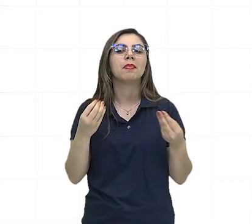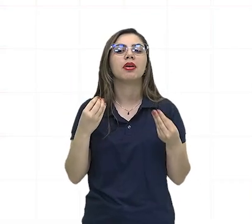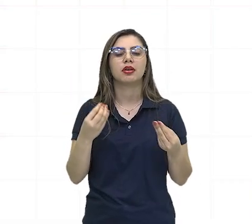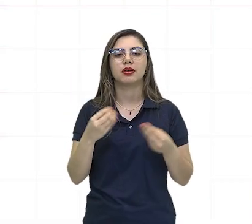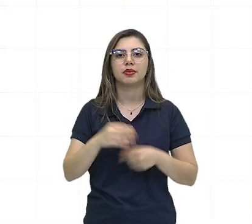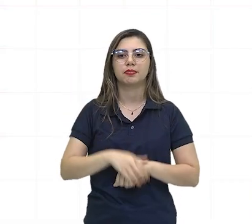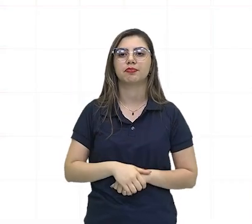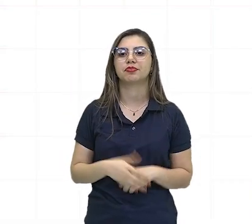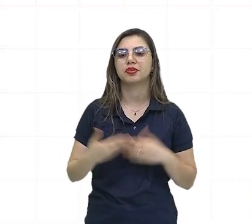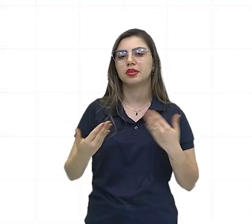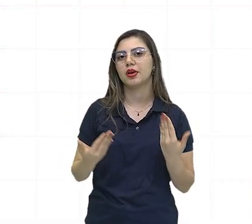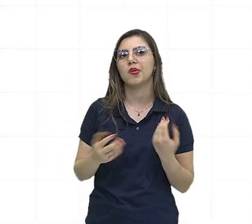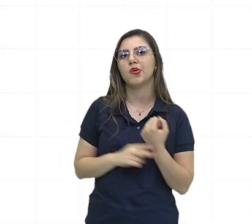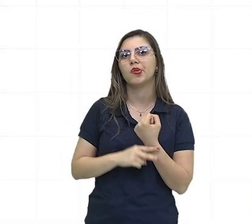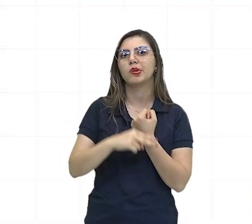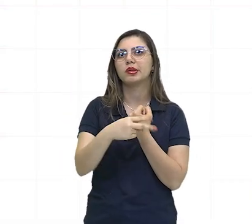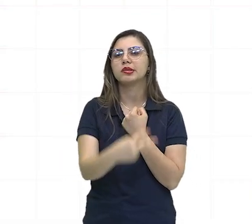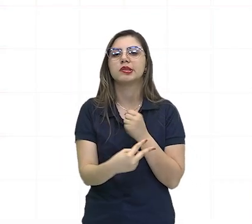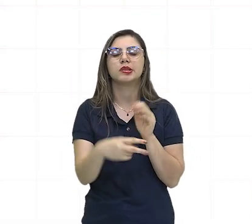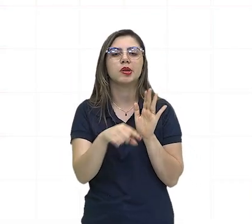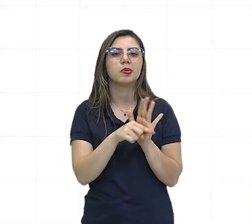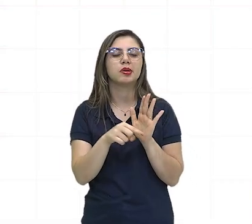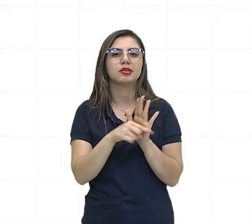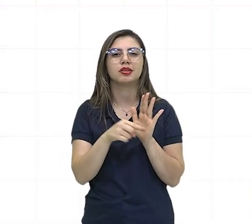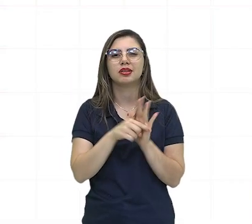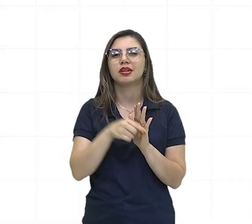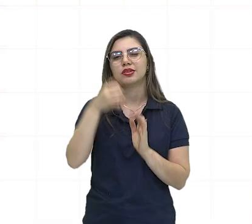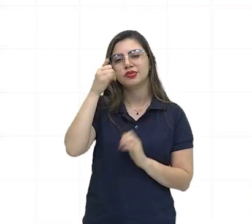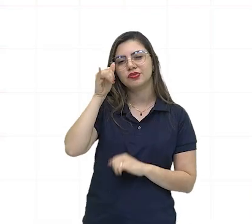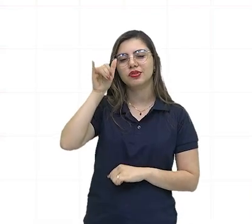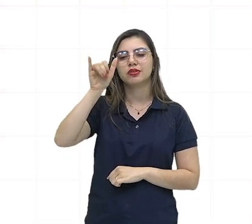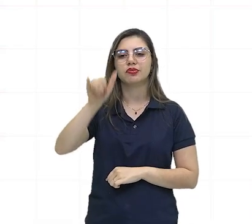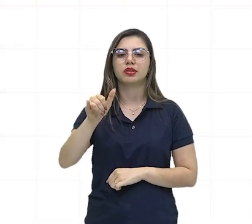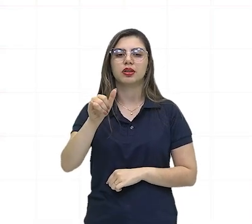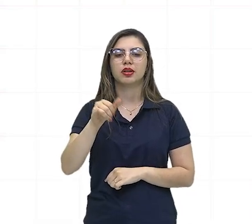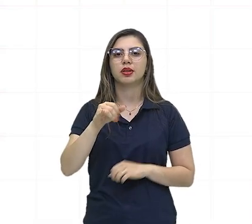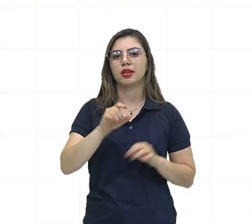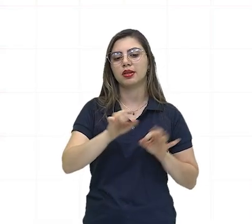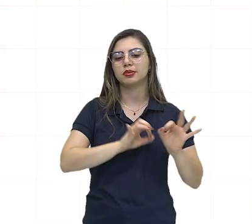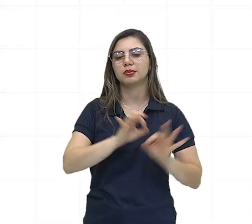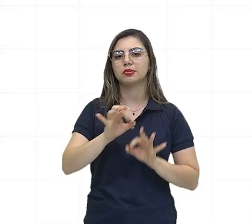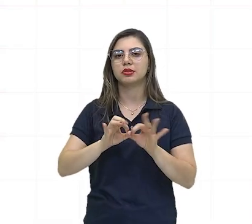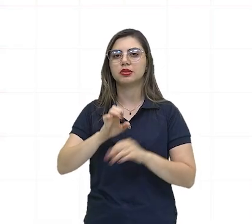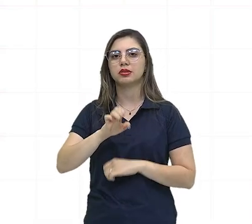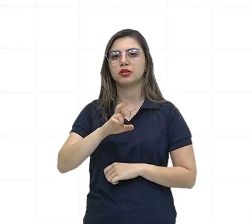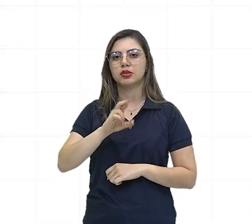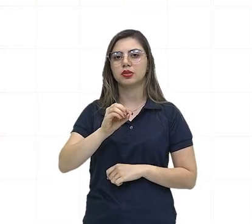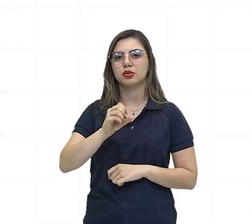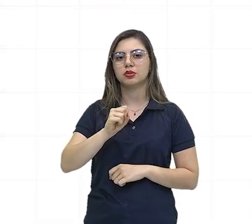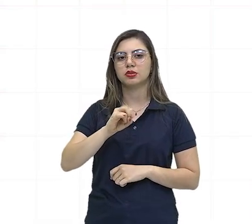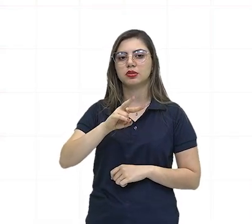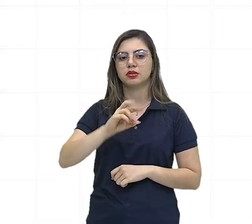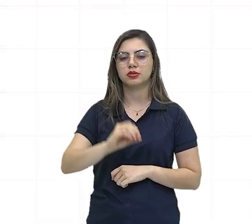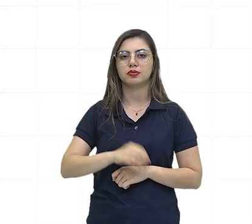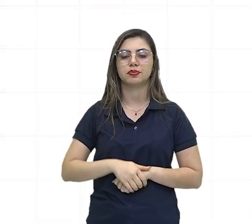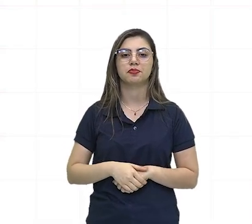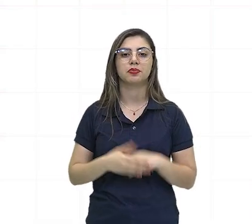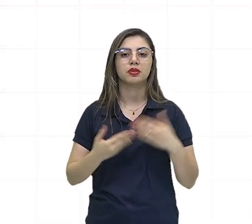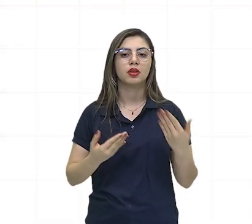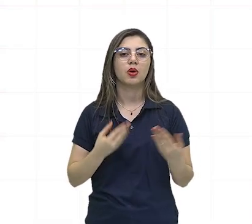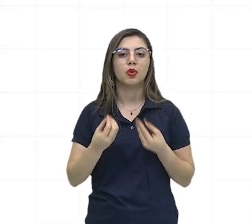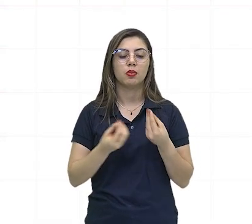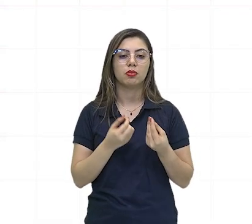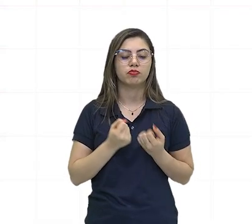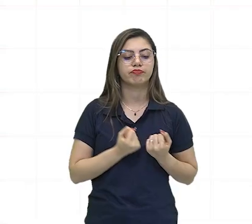as consequências do processo erosivo. No sistema de jardinagem, a produção ela